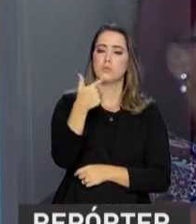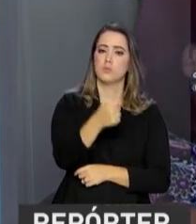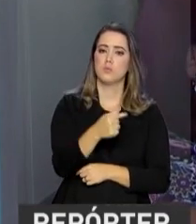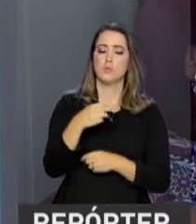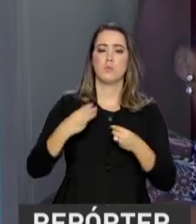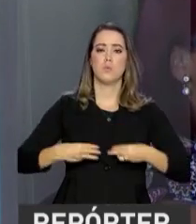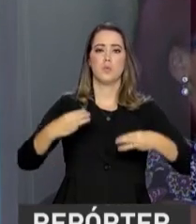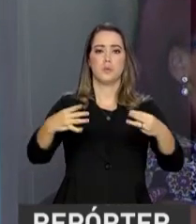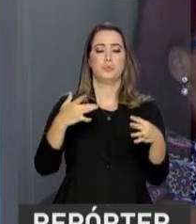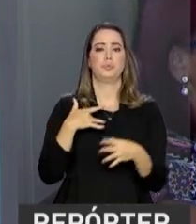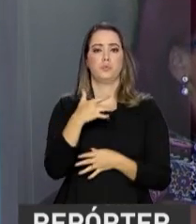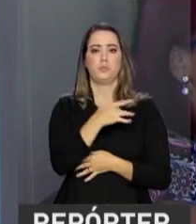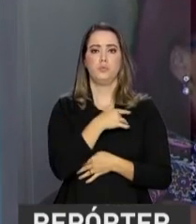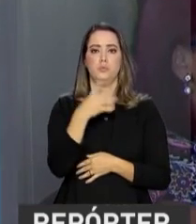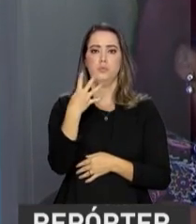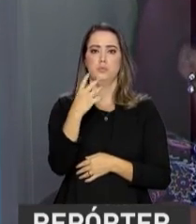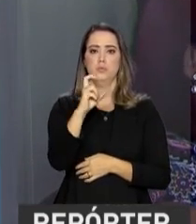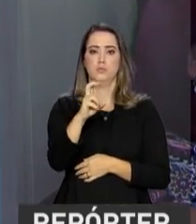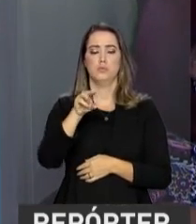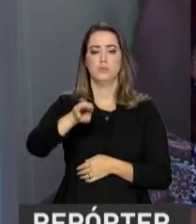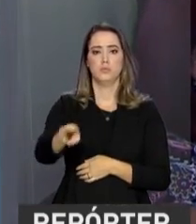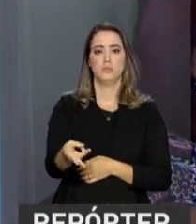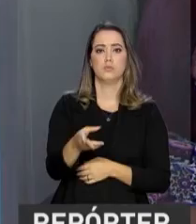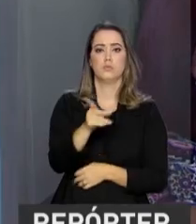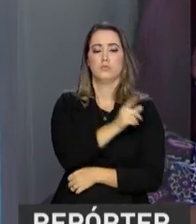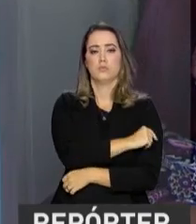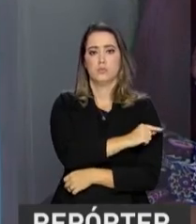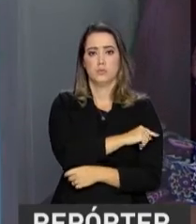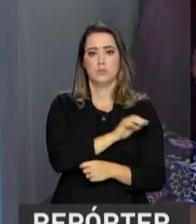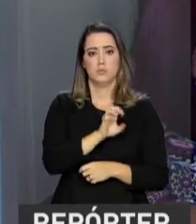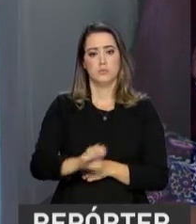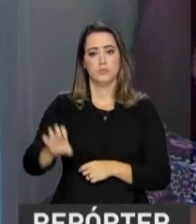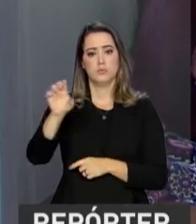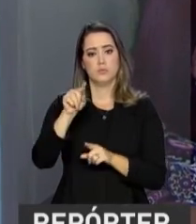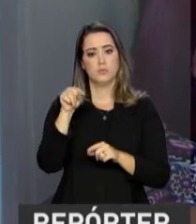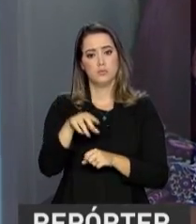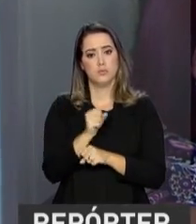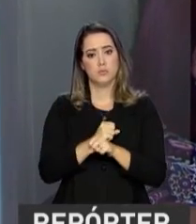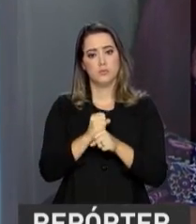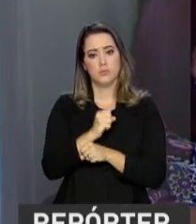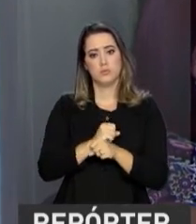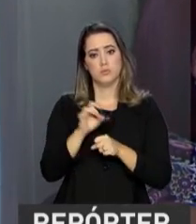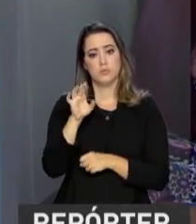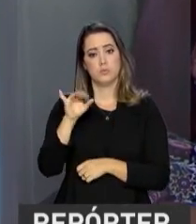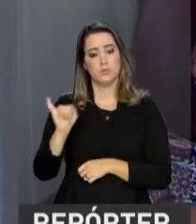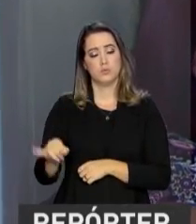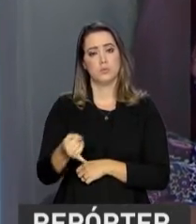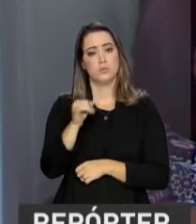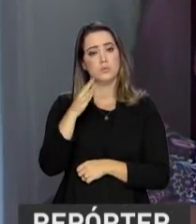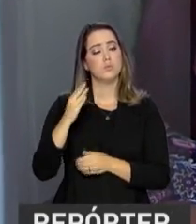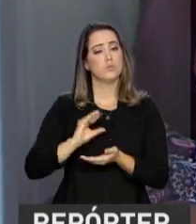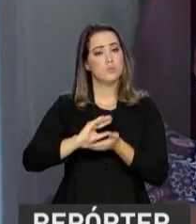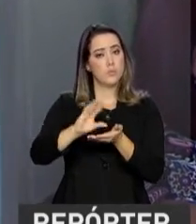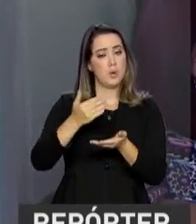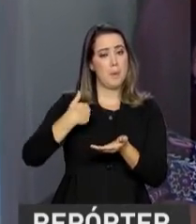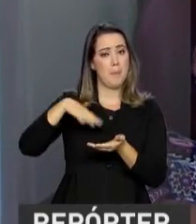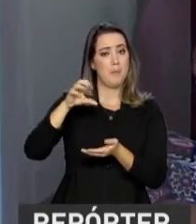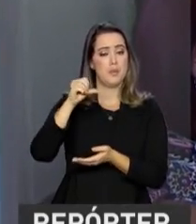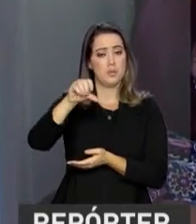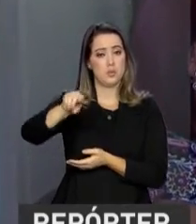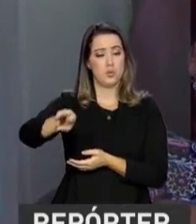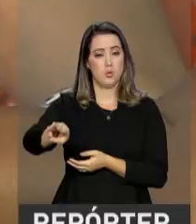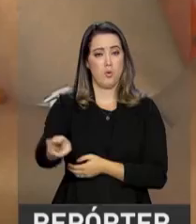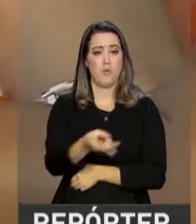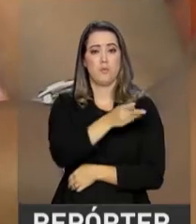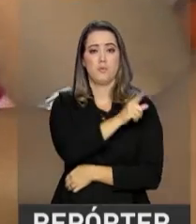da Saúde repassou 45 milhões de doses da vacina ao estado. Este ano, somente em janeiro, já foram enviadas 9 milhões de